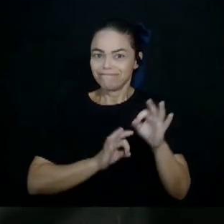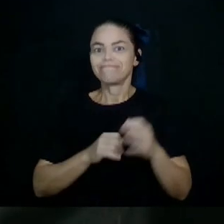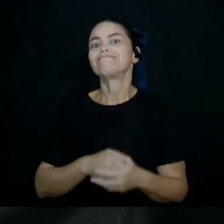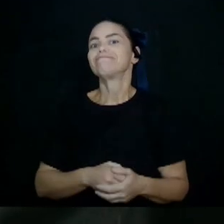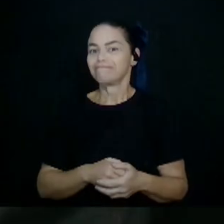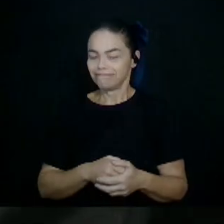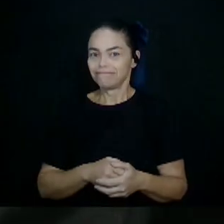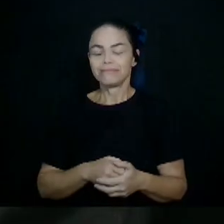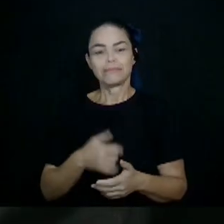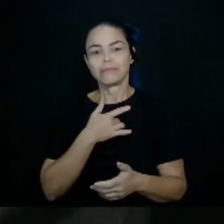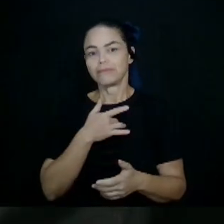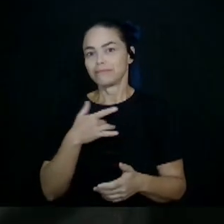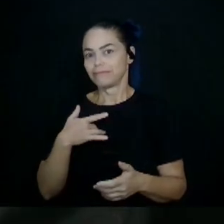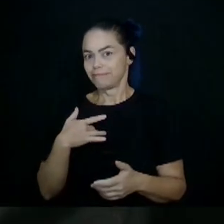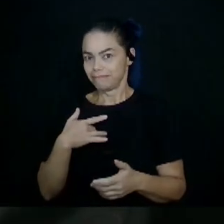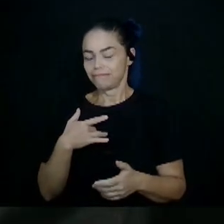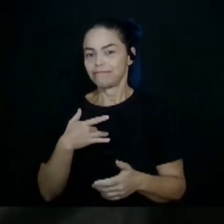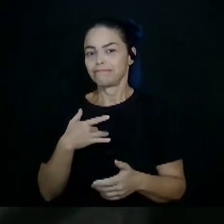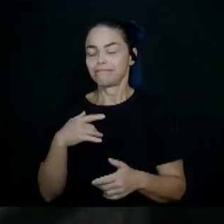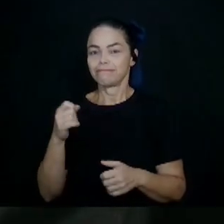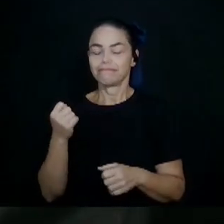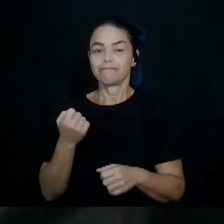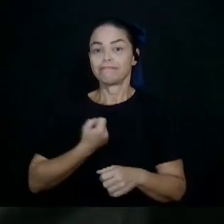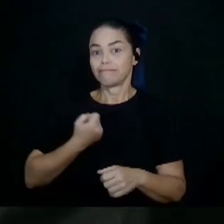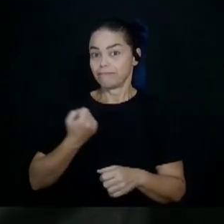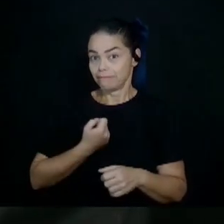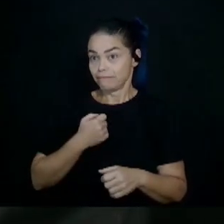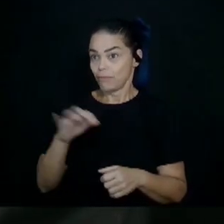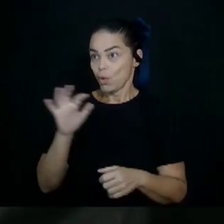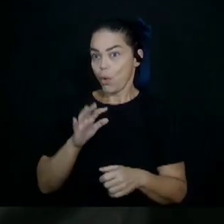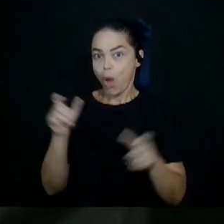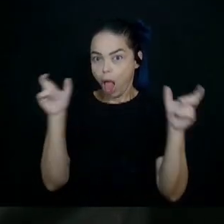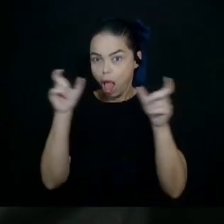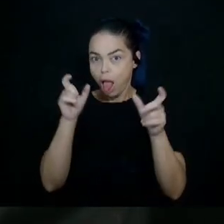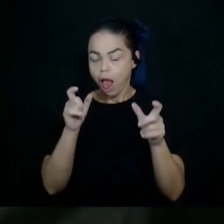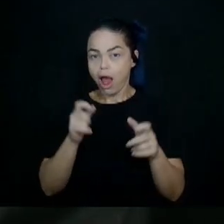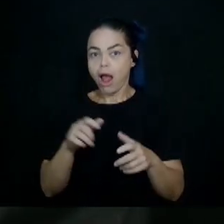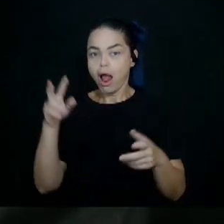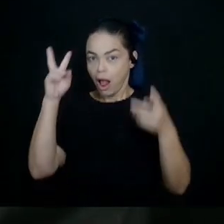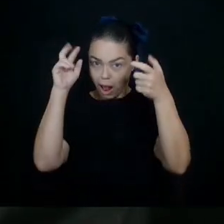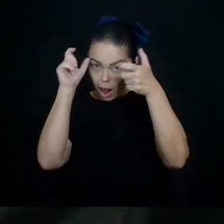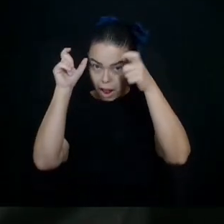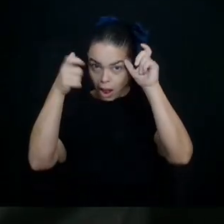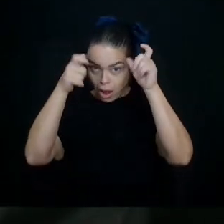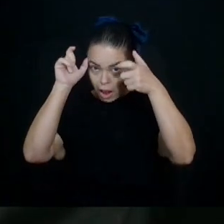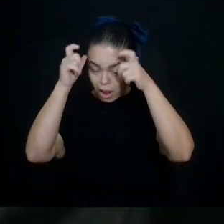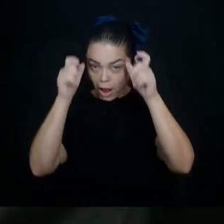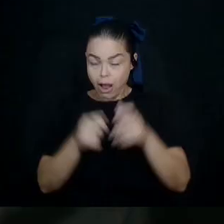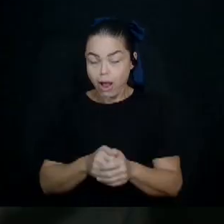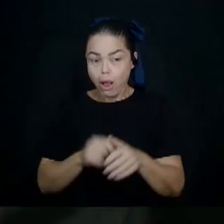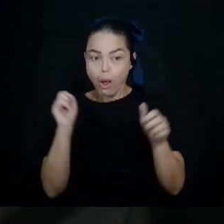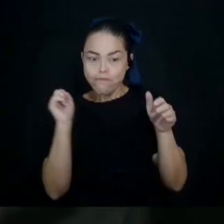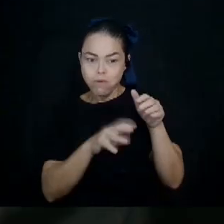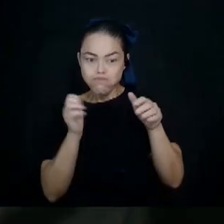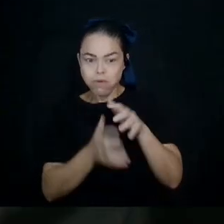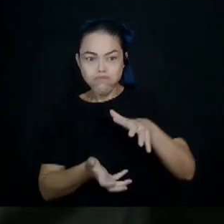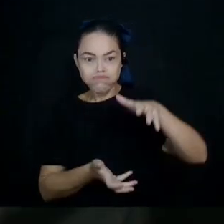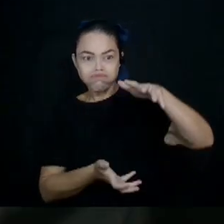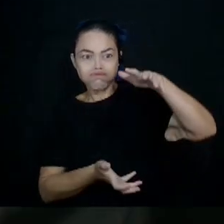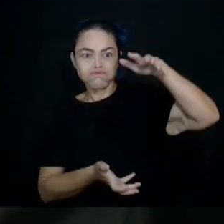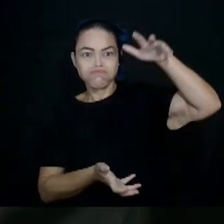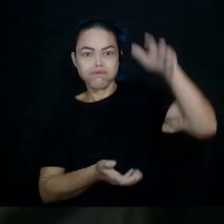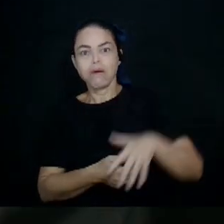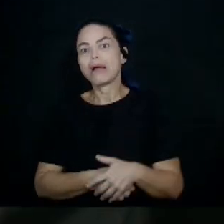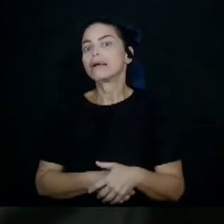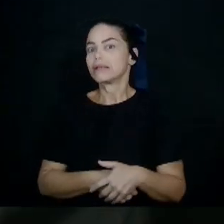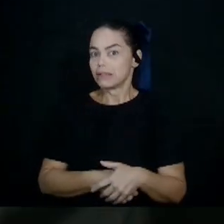saúde. Os números acendem um alerta. O transtorno de acumulação afeta milhões de pessoas no mundo e muitas vezes aparece